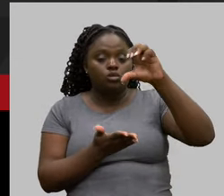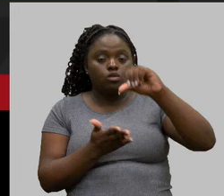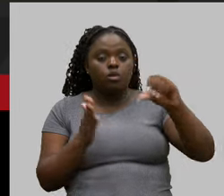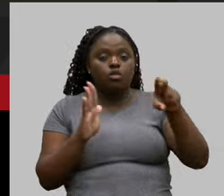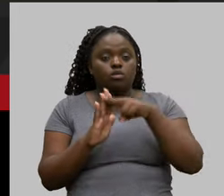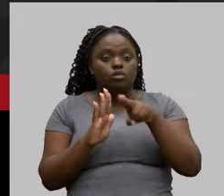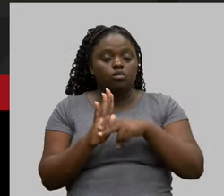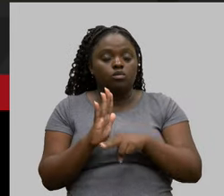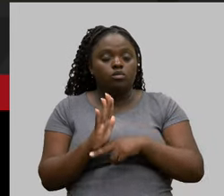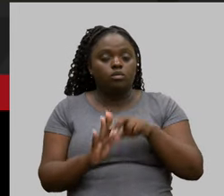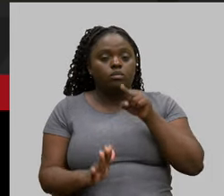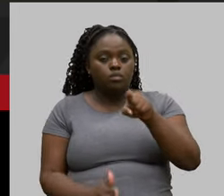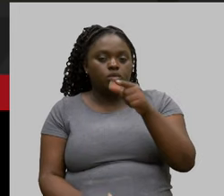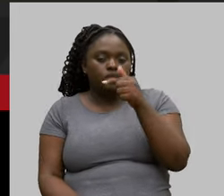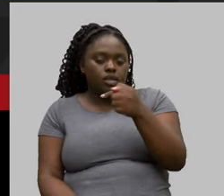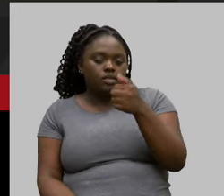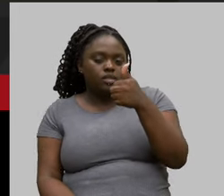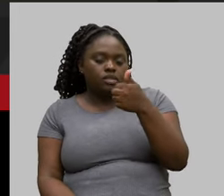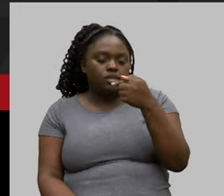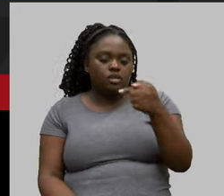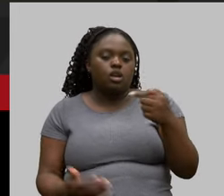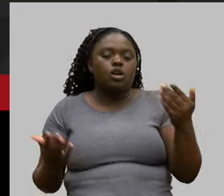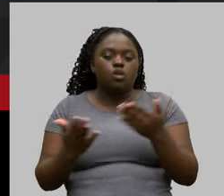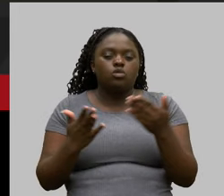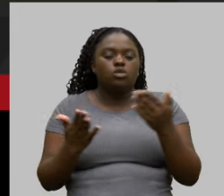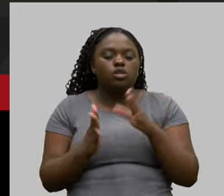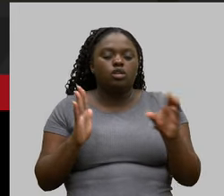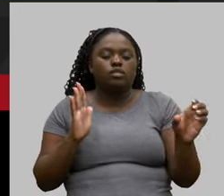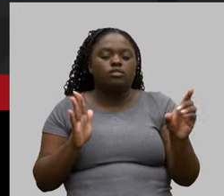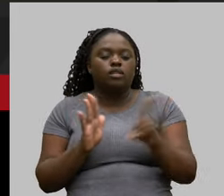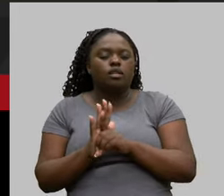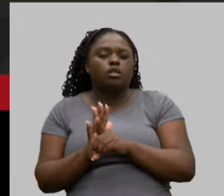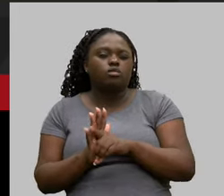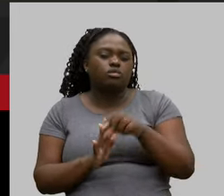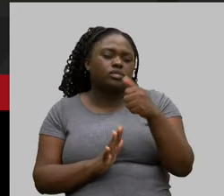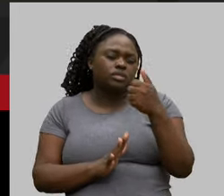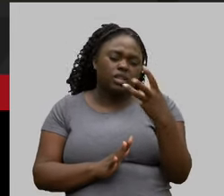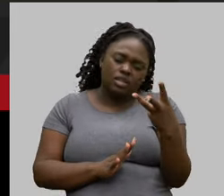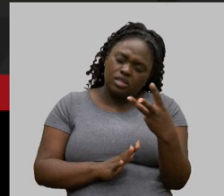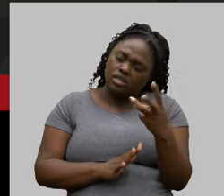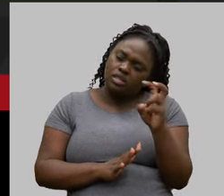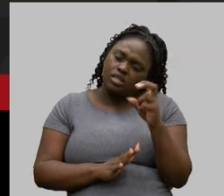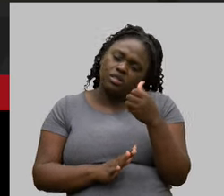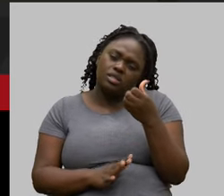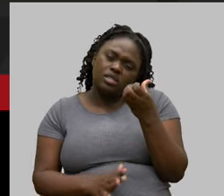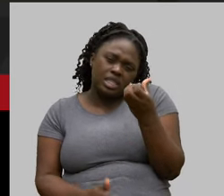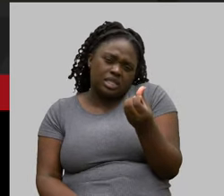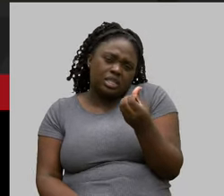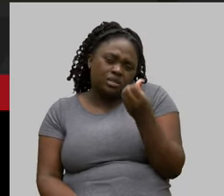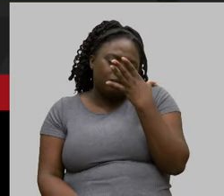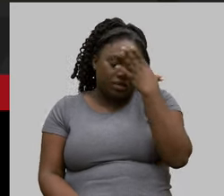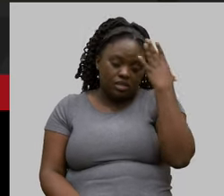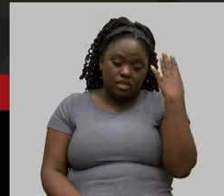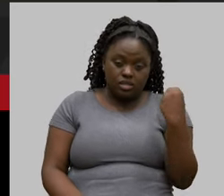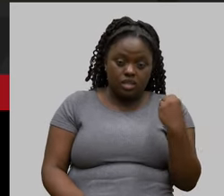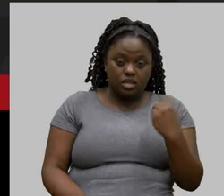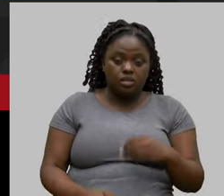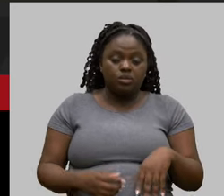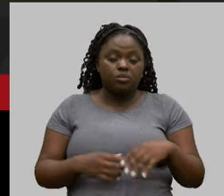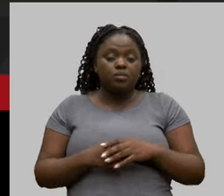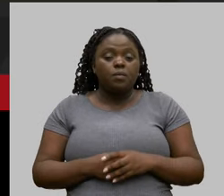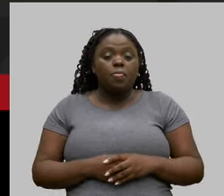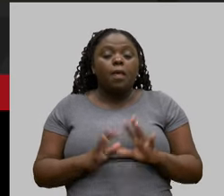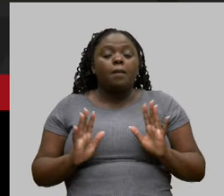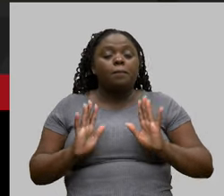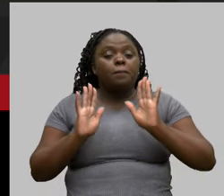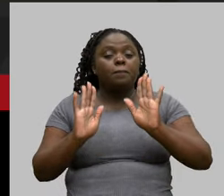9717 hoje elas estão no decreto 13 eh 516 já esqueci o nome dele do nosso decreto aqui de estrutura e